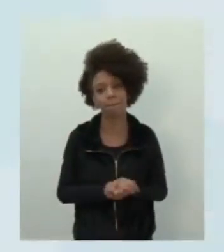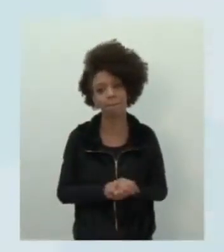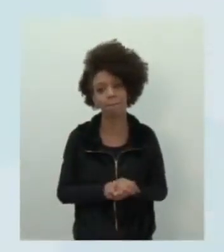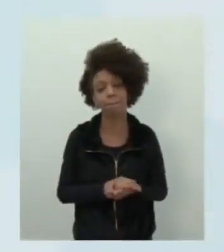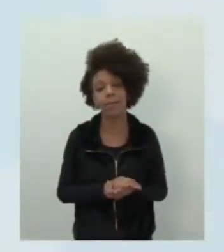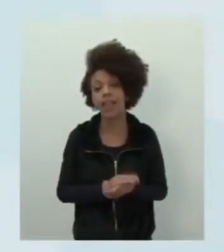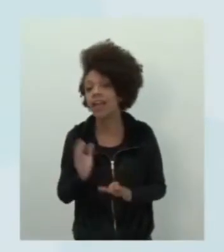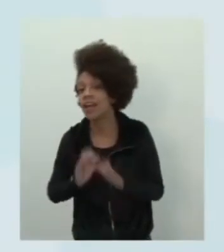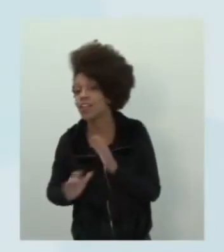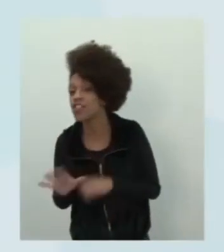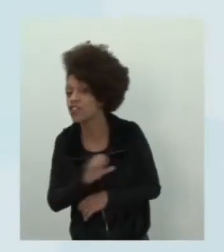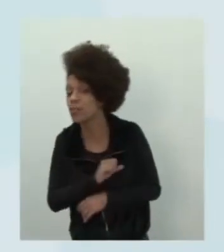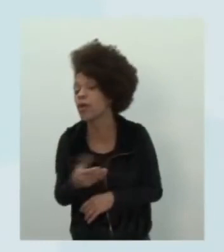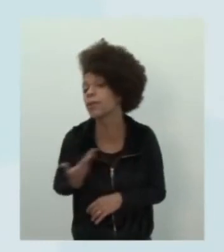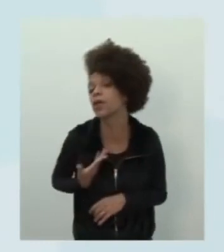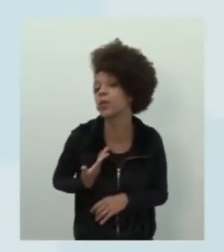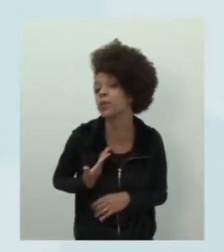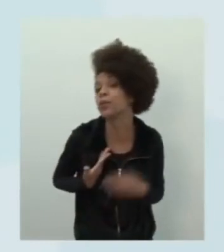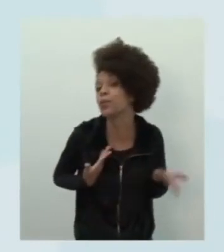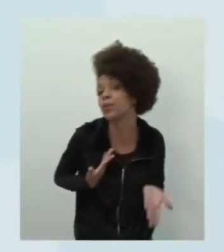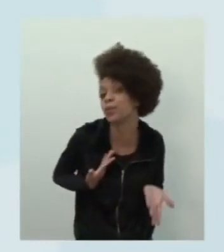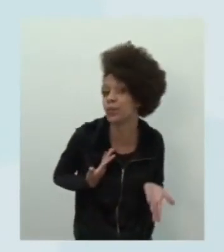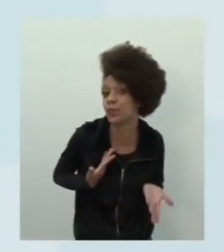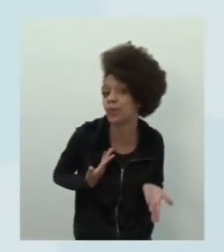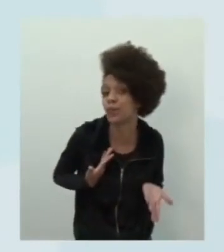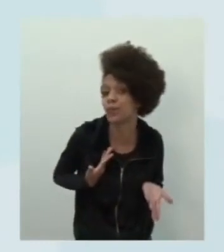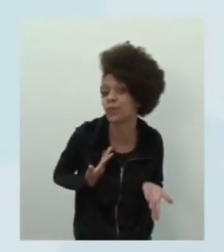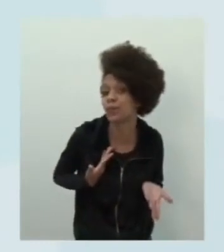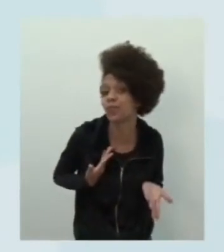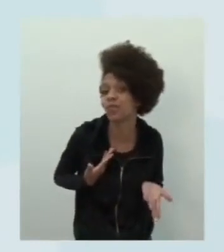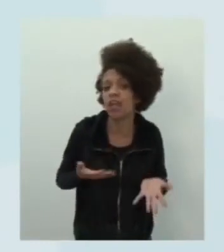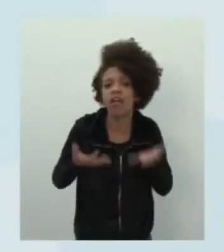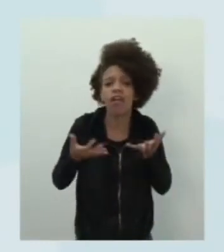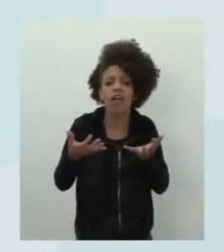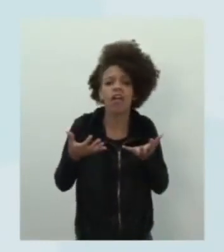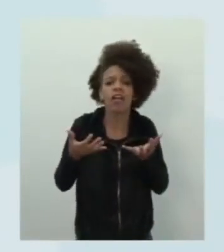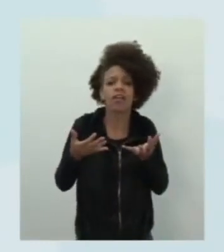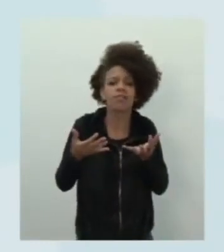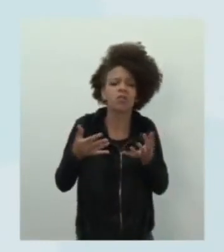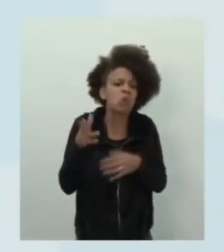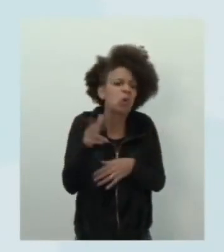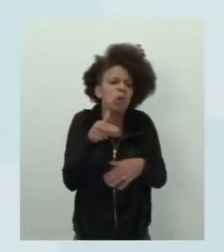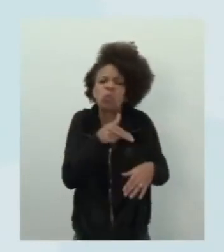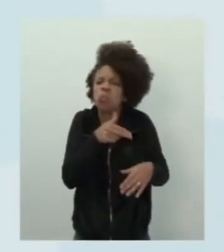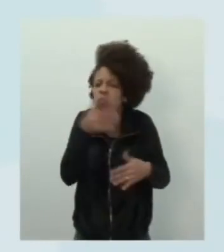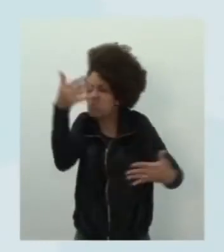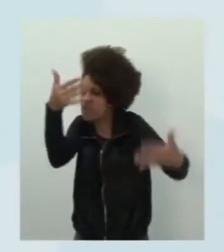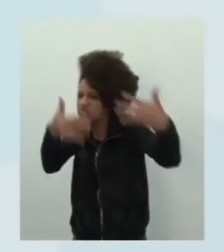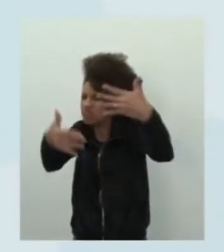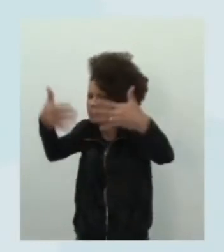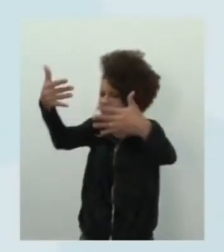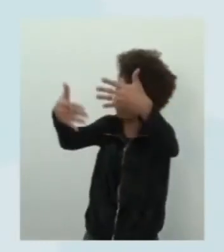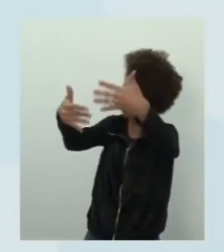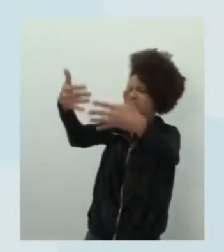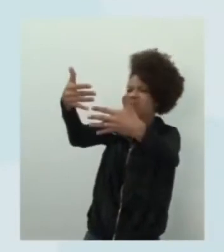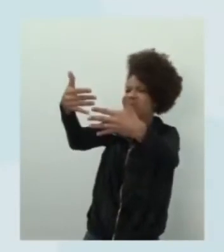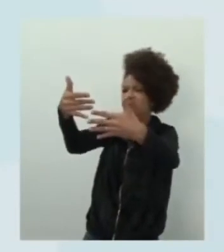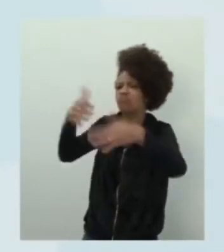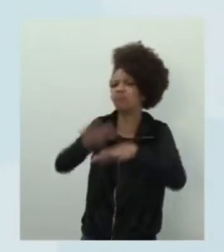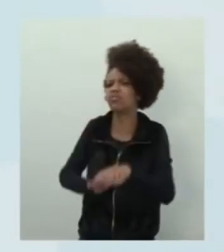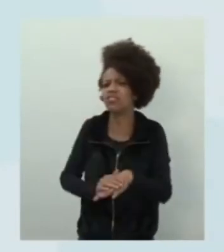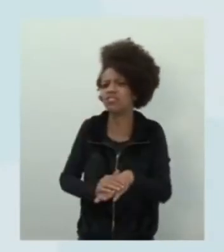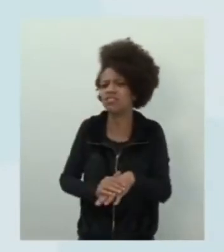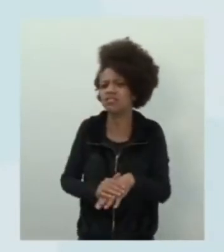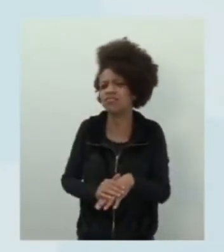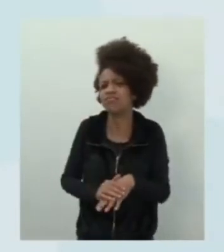amor ou de amigo? Agora é a oi de uma dona falar que quero bem, pero nunca vi. Portanto, moi, que fez por se guardar. A